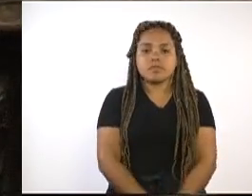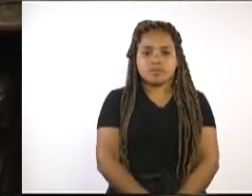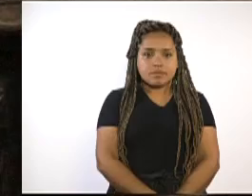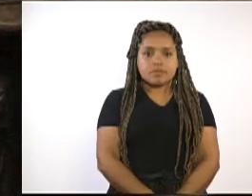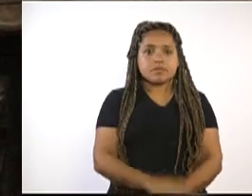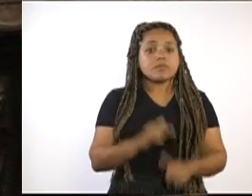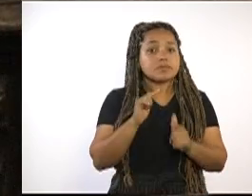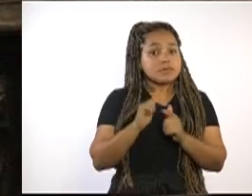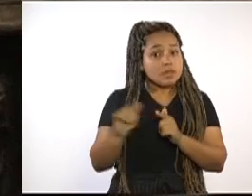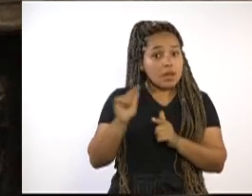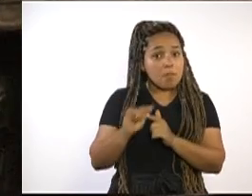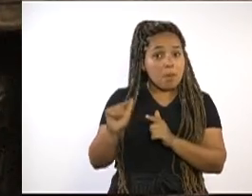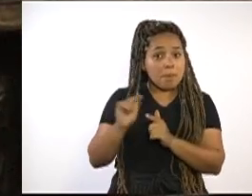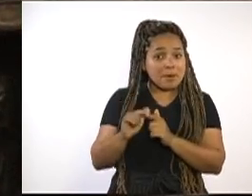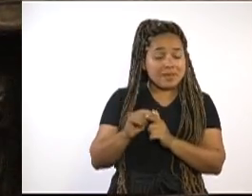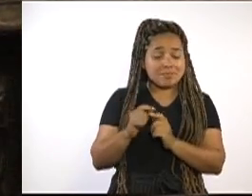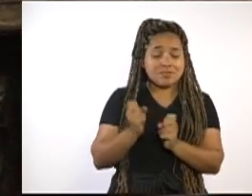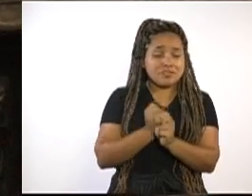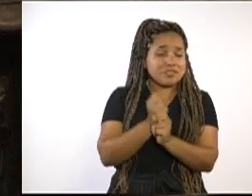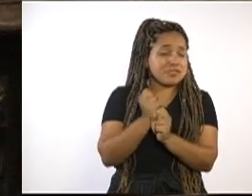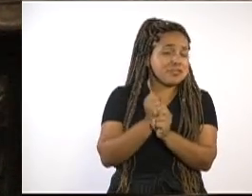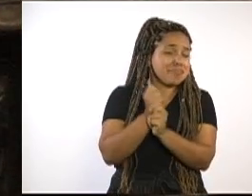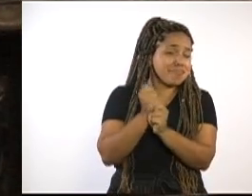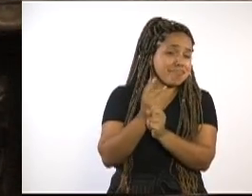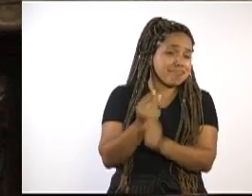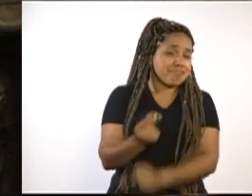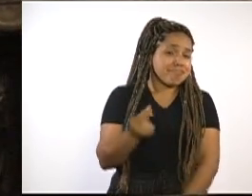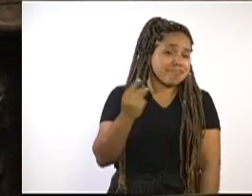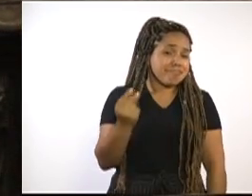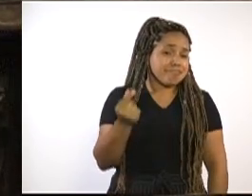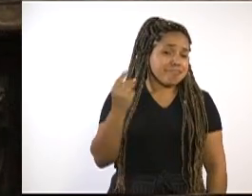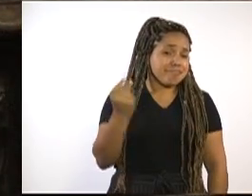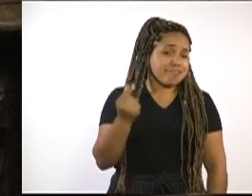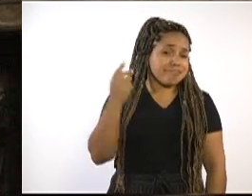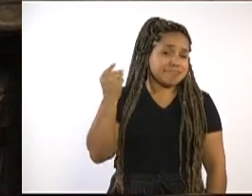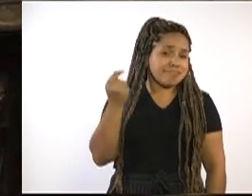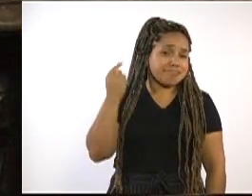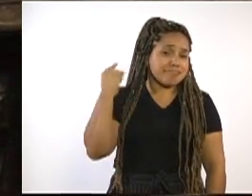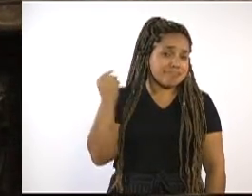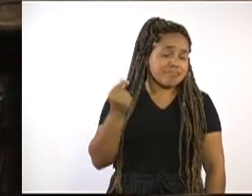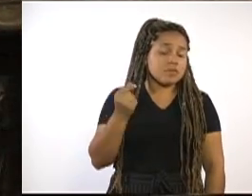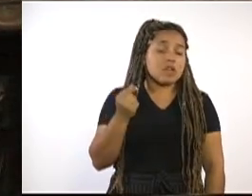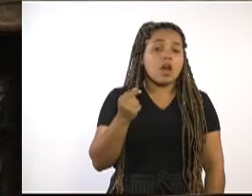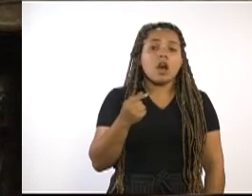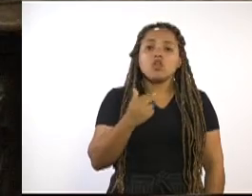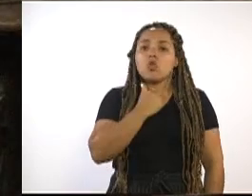Problemas de décadas e décadas. Não podemos aqui